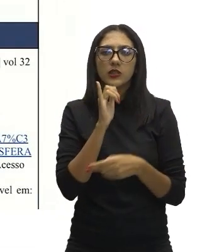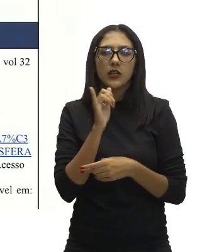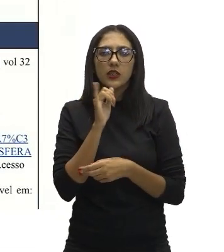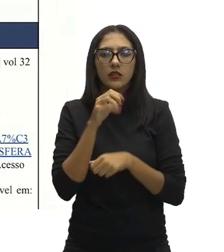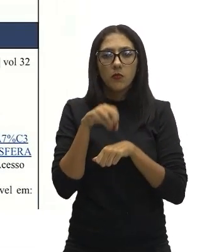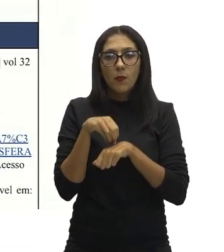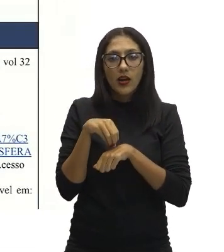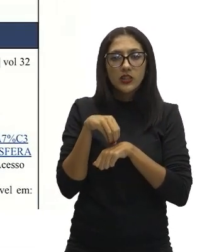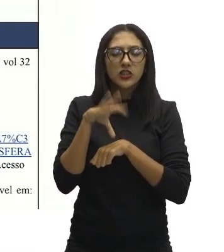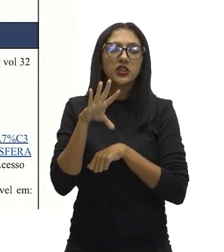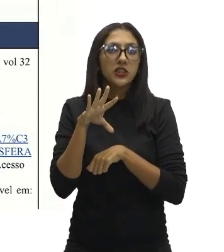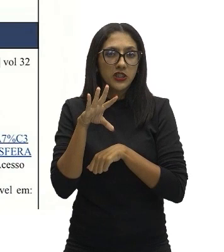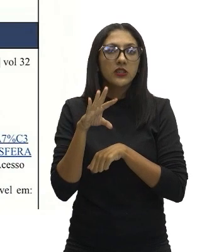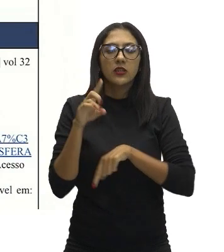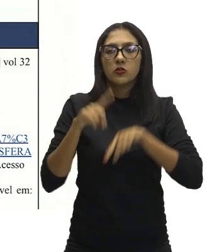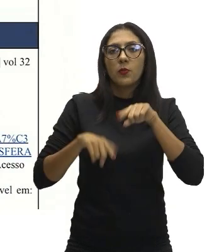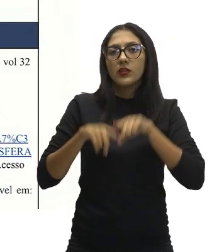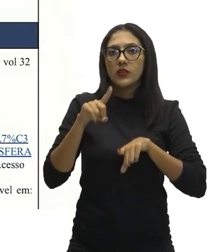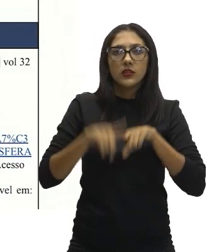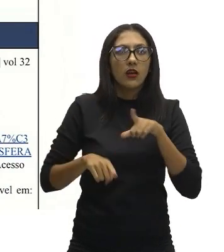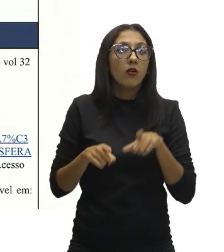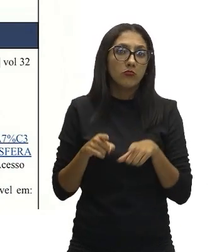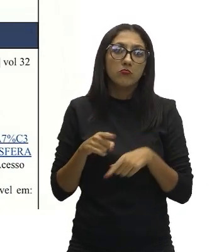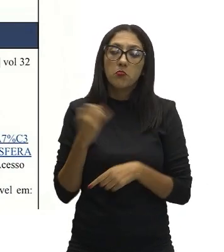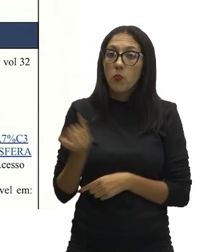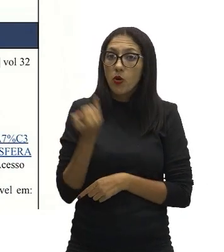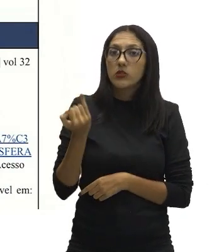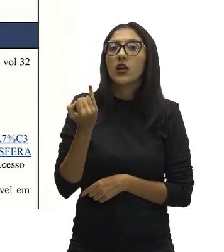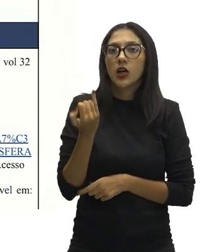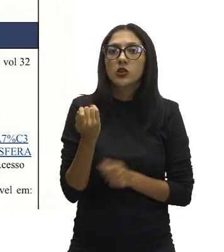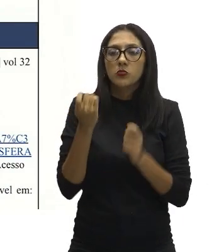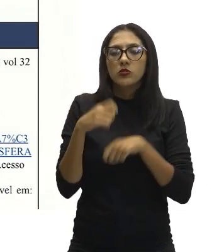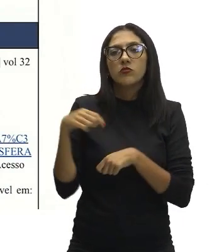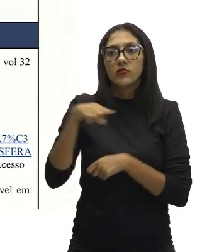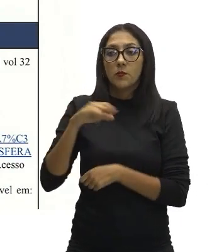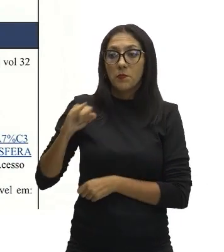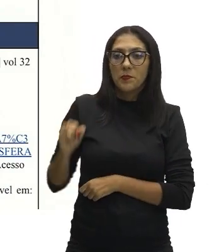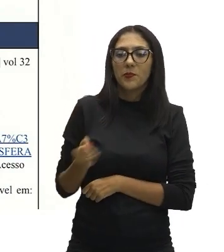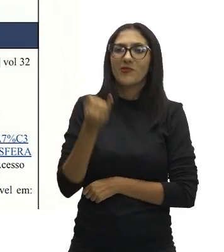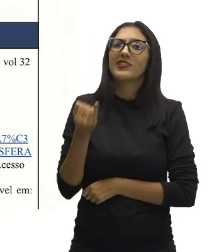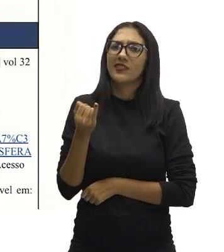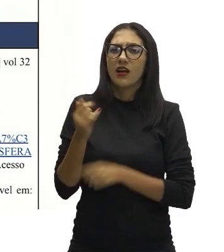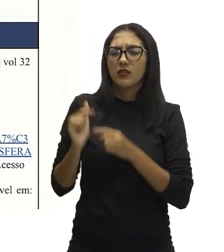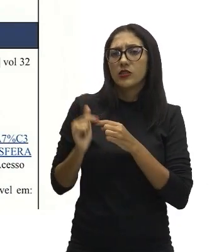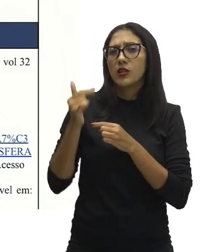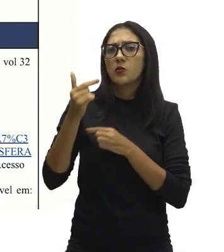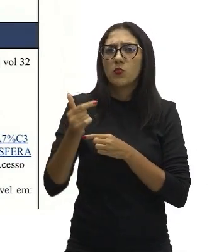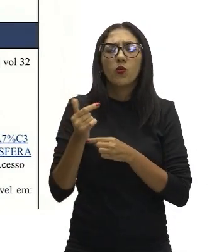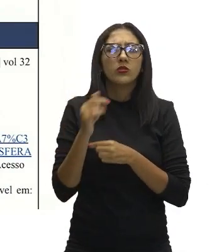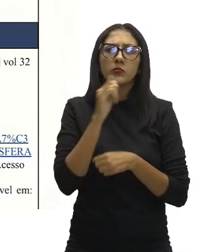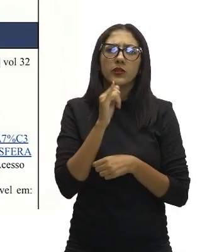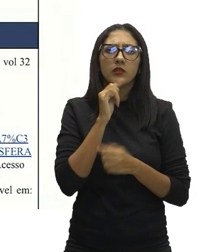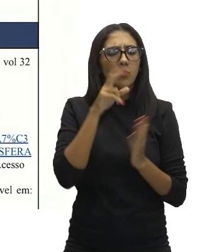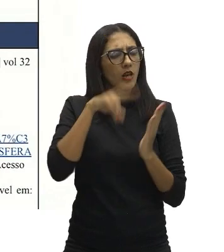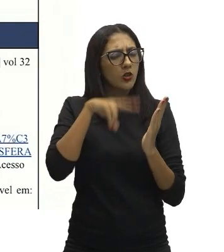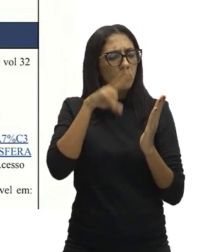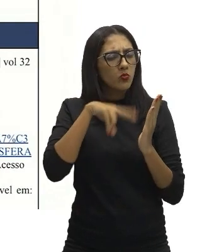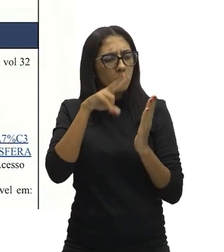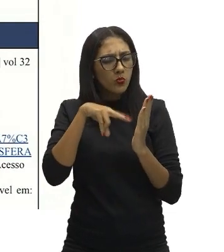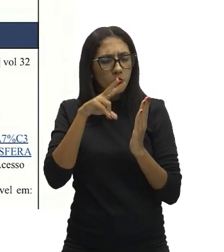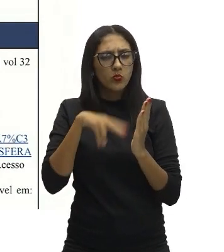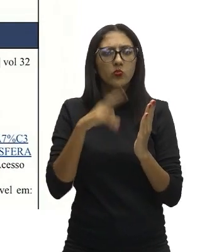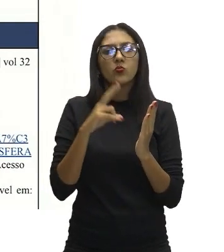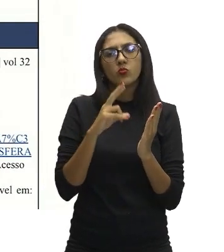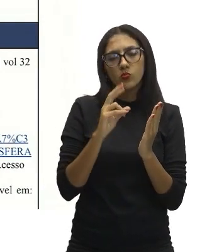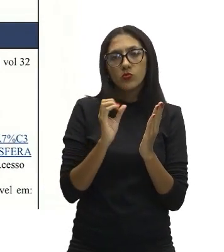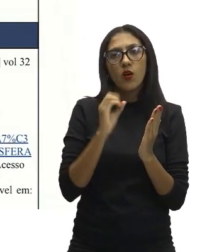dica, não é, de um material complementar. Sim, exatamente. Algo que, né, o professor pode ler ou se apropriar para também poder